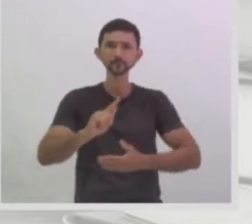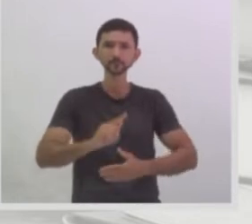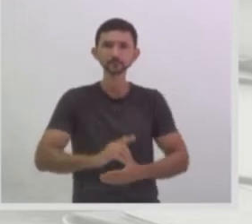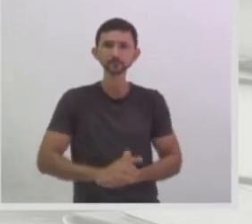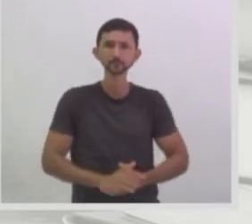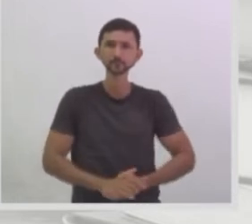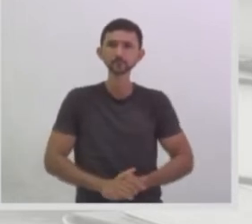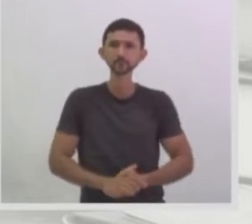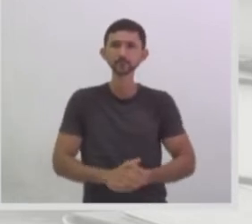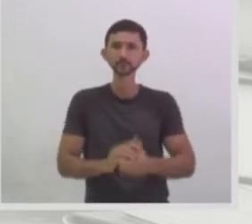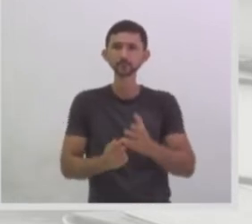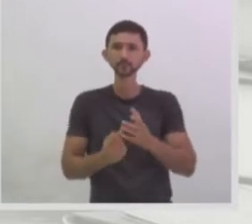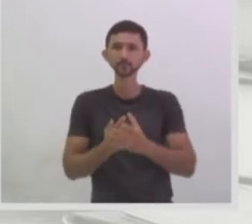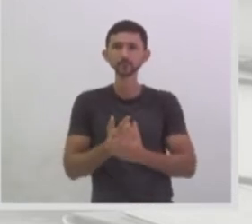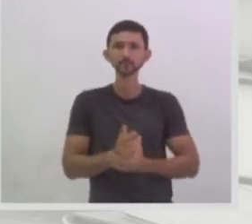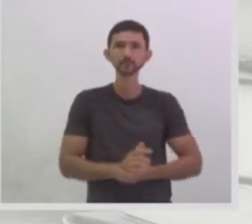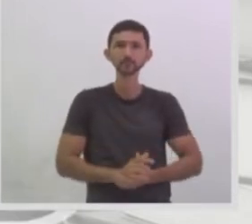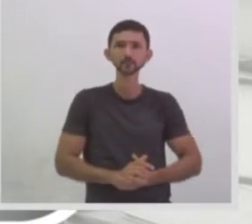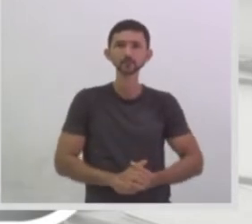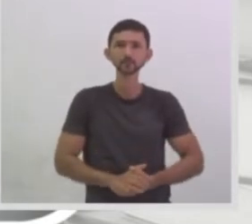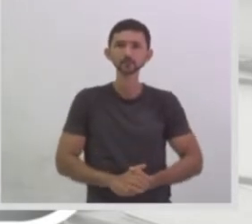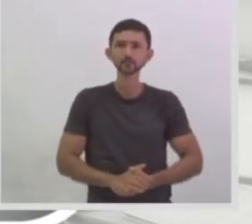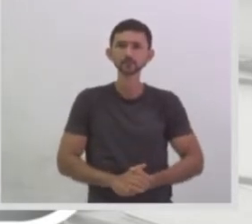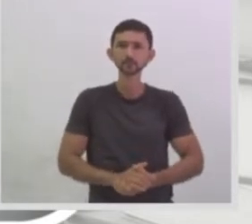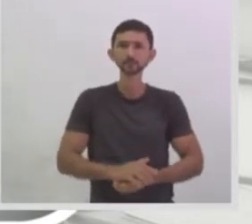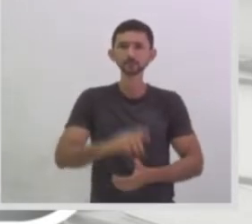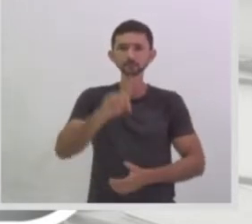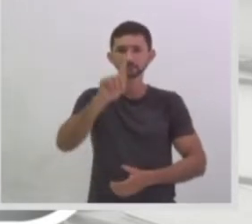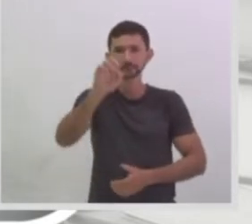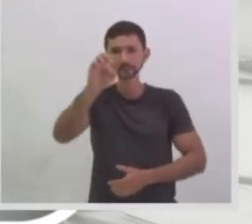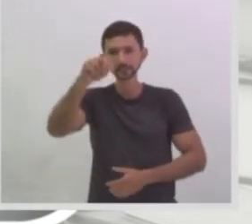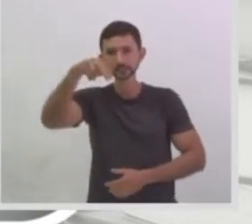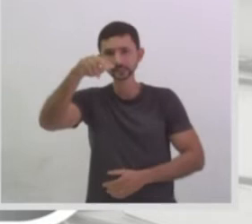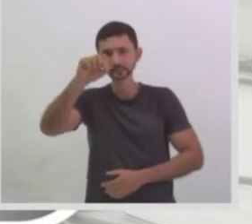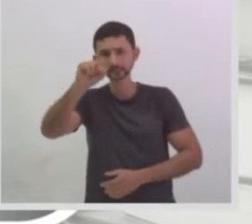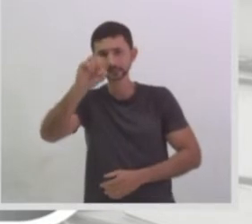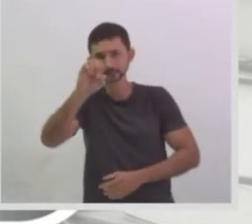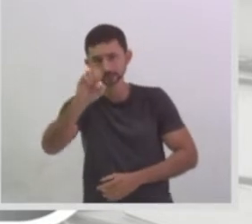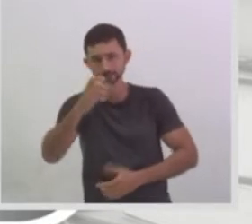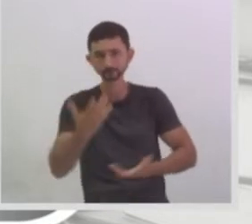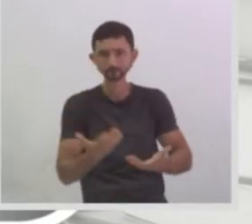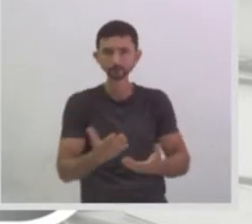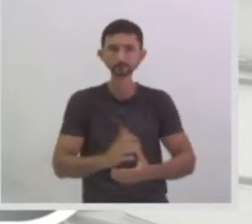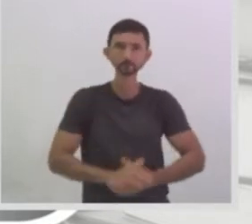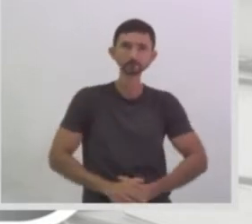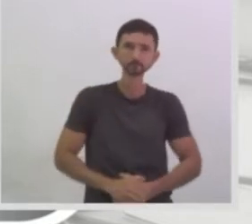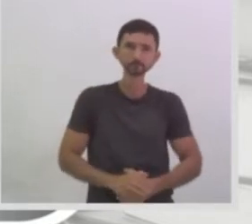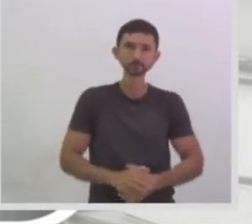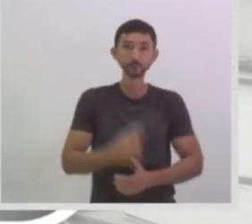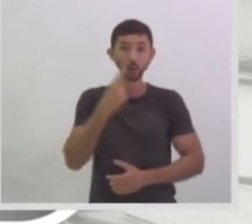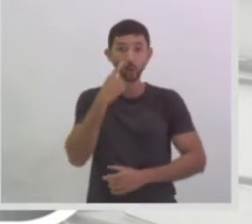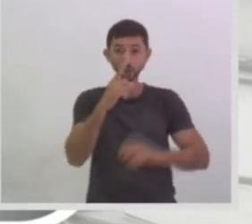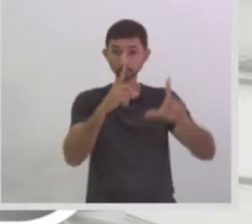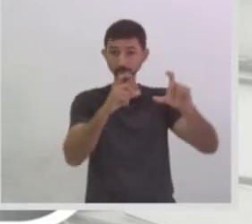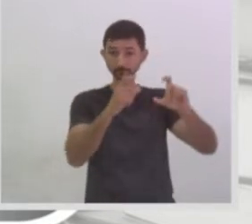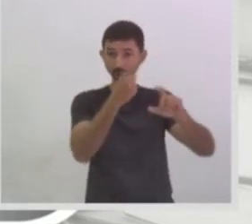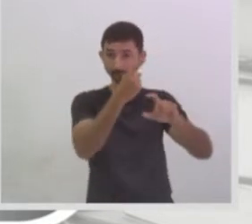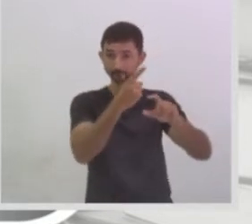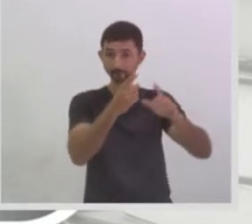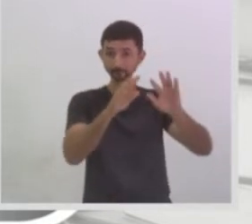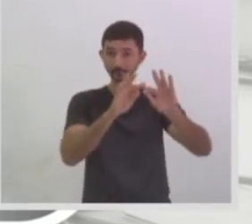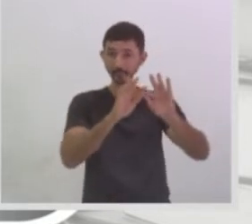narrativa, Adão e Eva foram os primeiros seres humanos. Então nós pegamos duas imagens aí com trechos